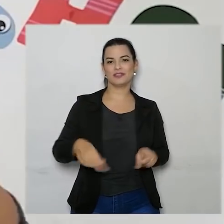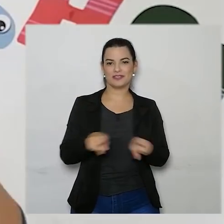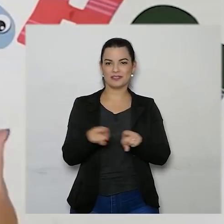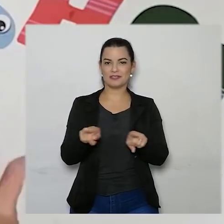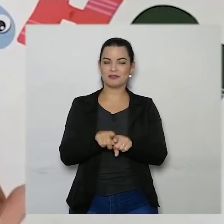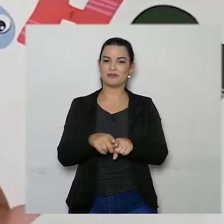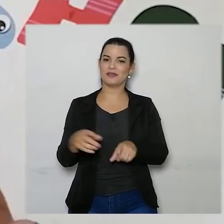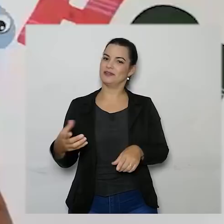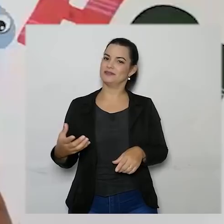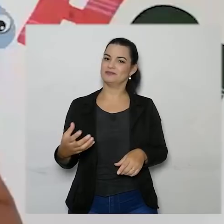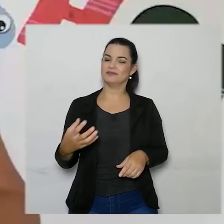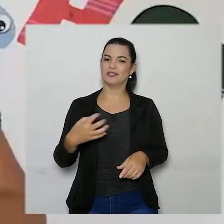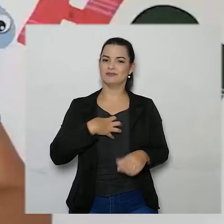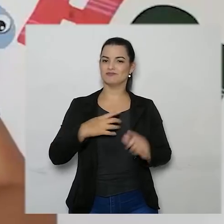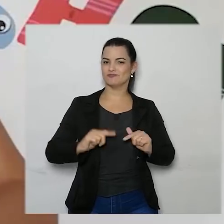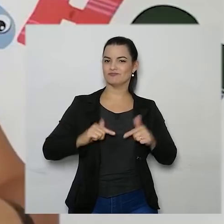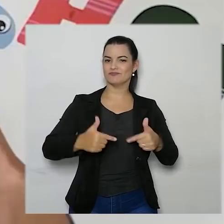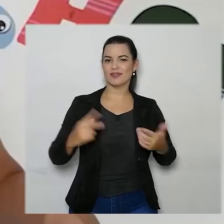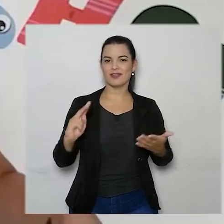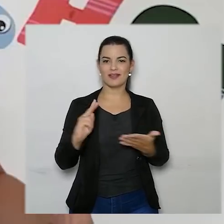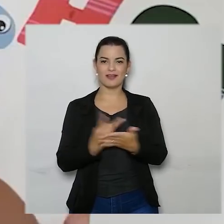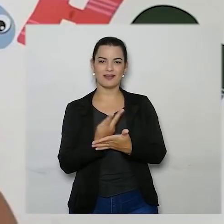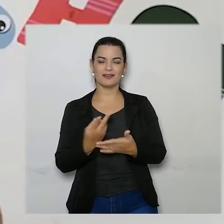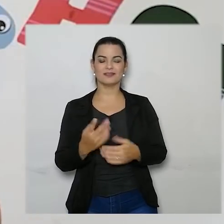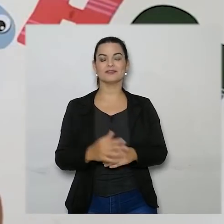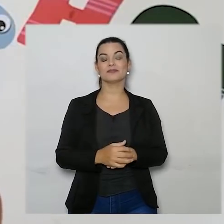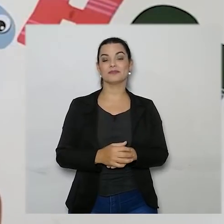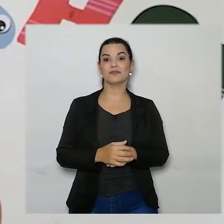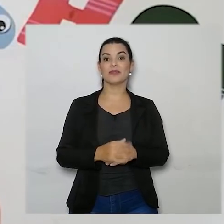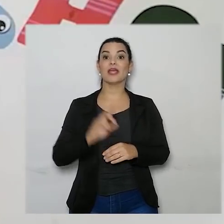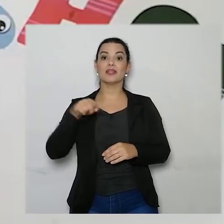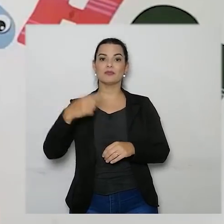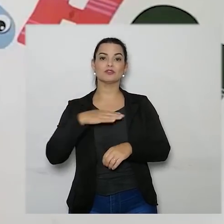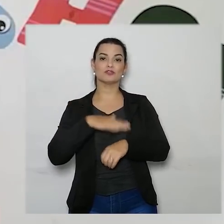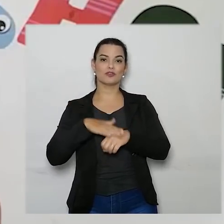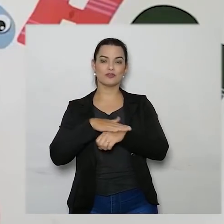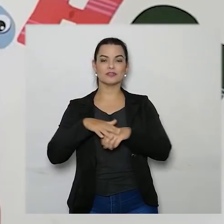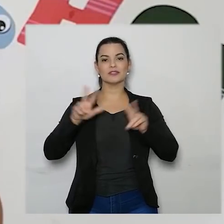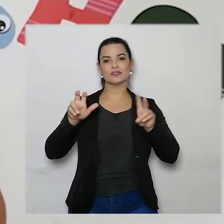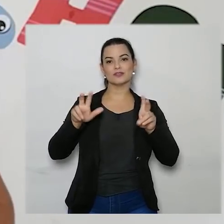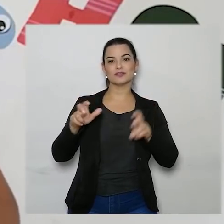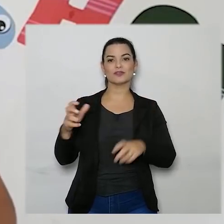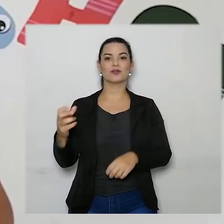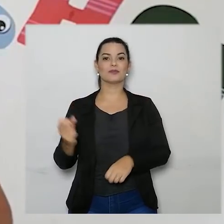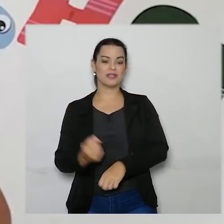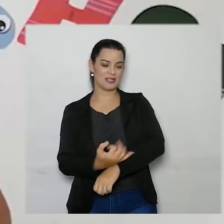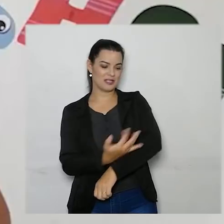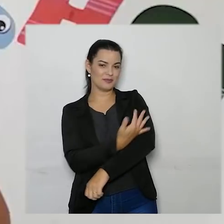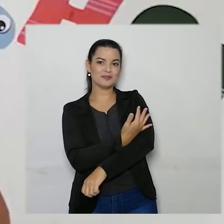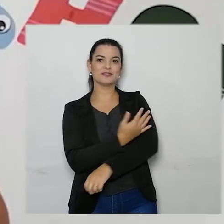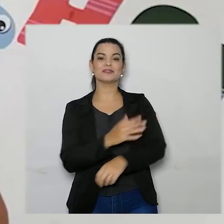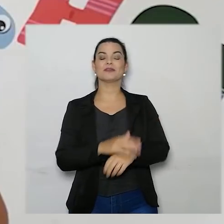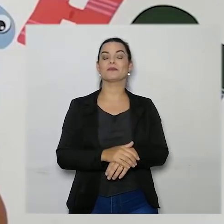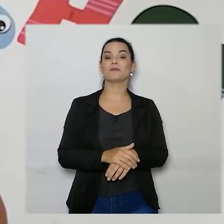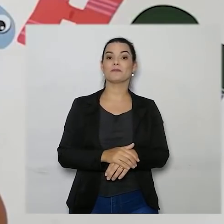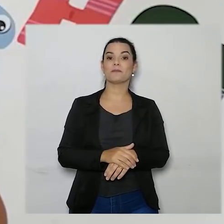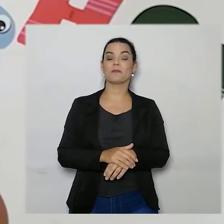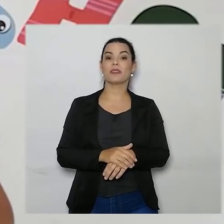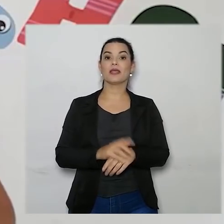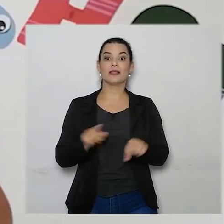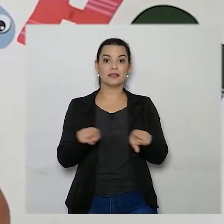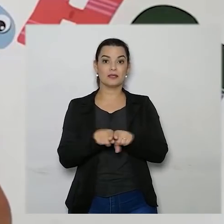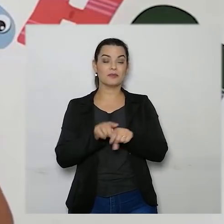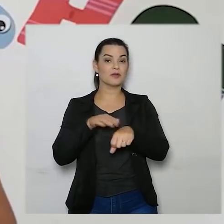falar das emoções, vamos diferenciar um pouquinho tudo isso, tá bom? Vamos falar de